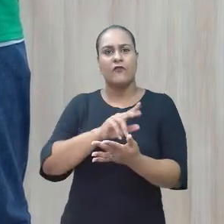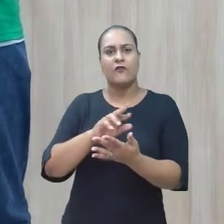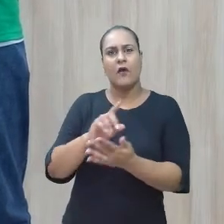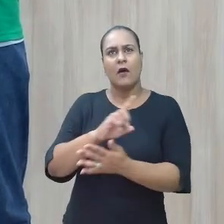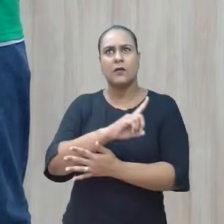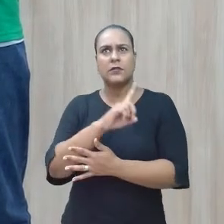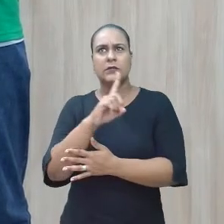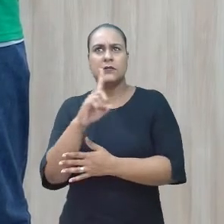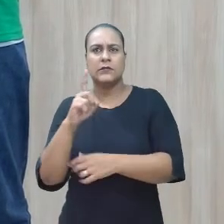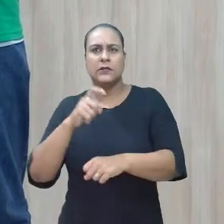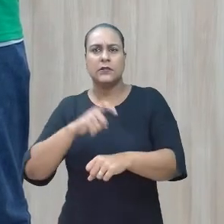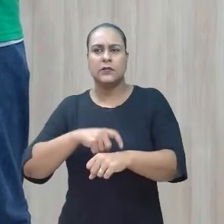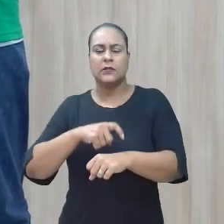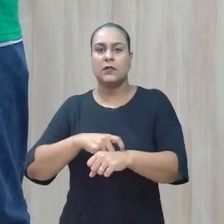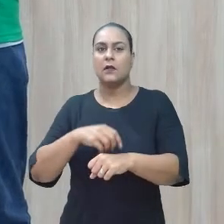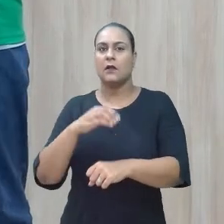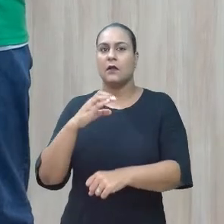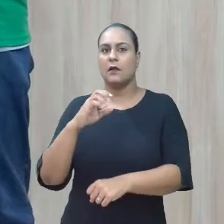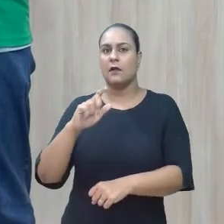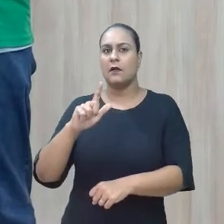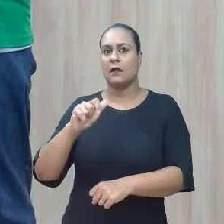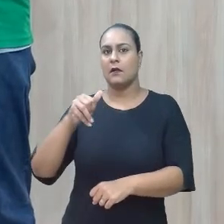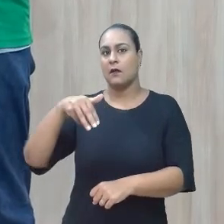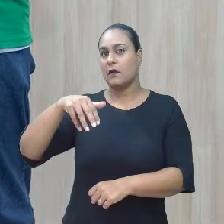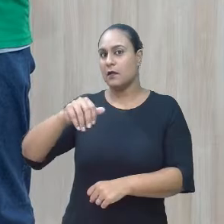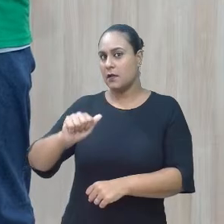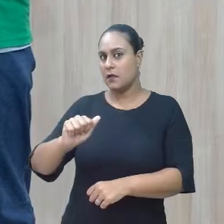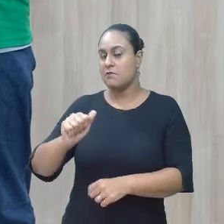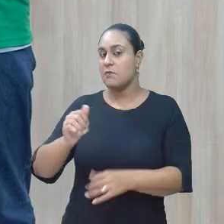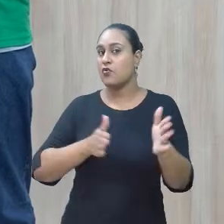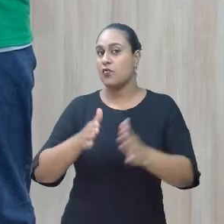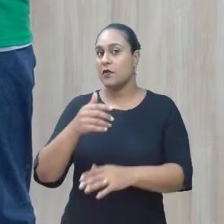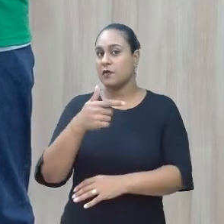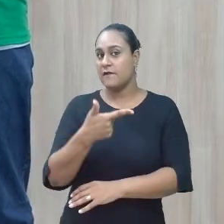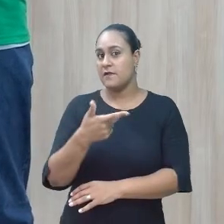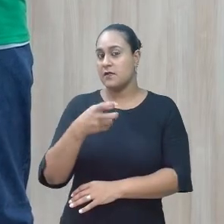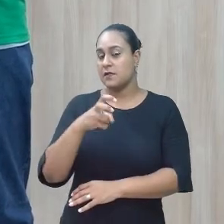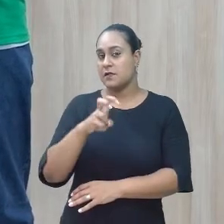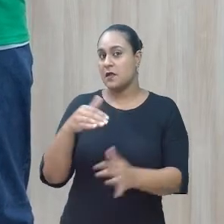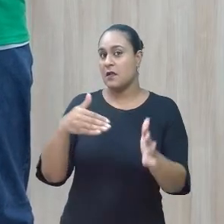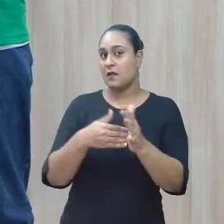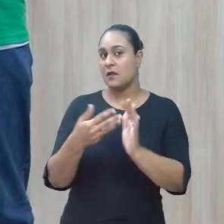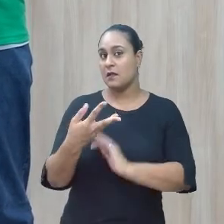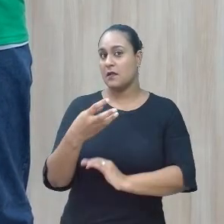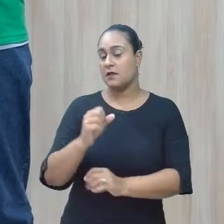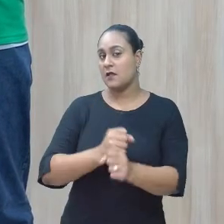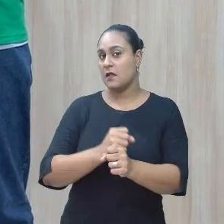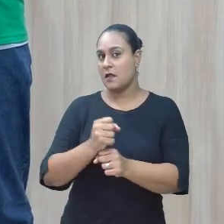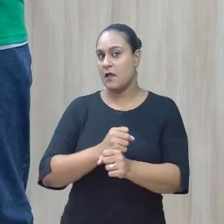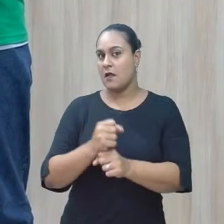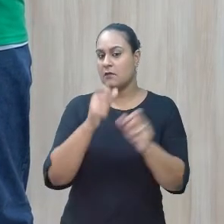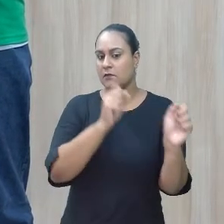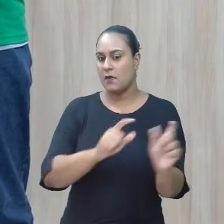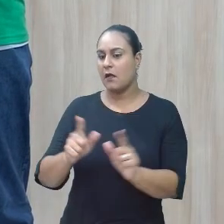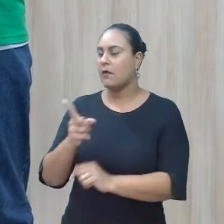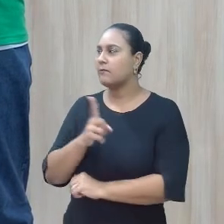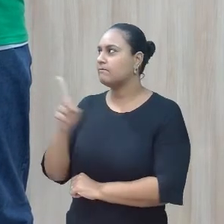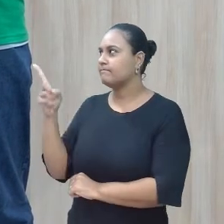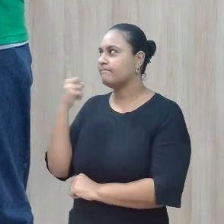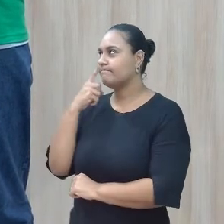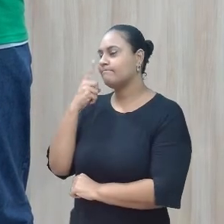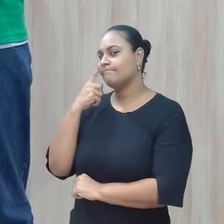dar aquele nosso clima do local. Então, vai depender lá, ó, vai esperar 25 a 30 anos, que é justamente aqui. Ó. Deixa eu passar no próximo slide, que tem